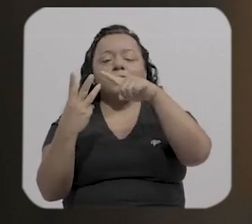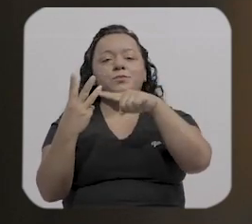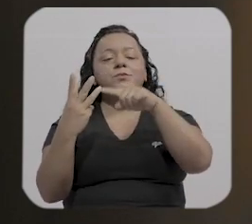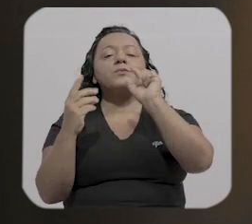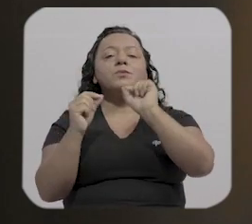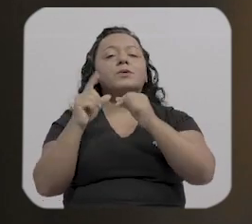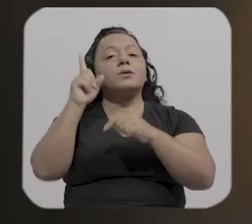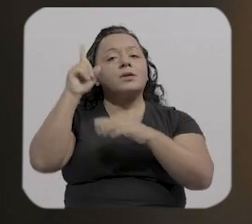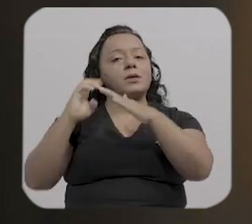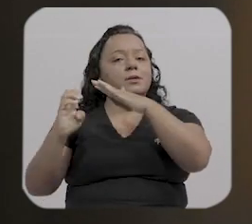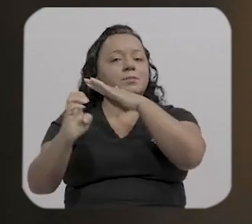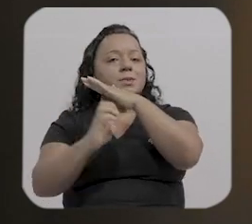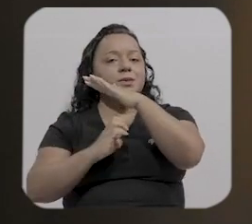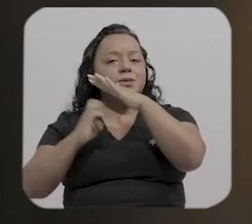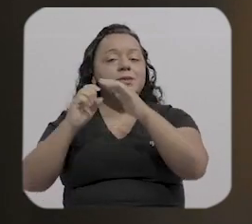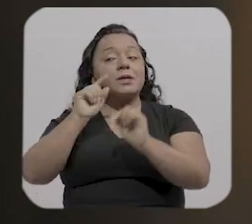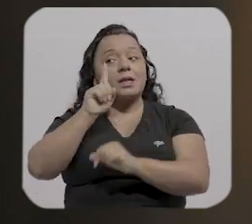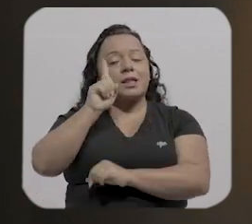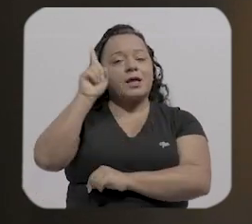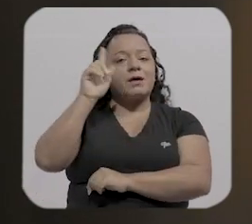Farquhar, que tiveram aqui.